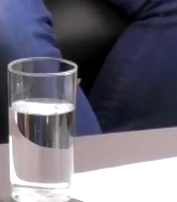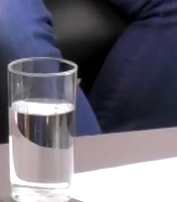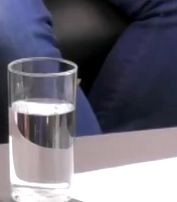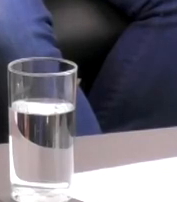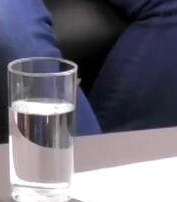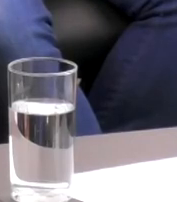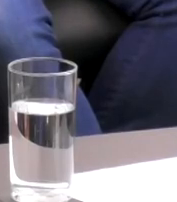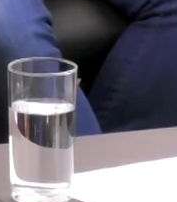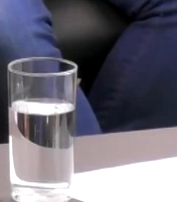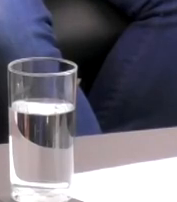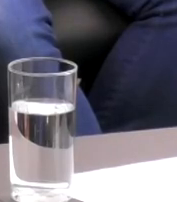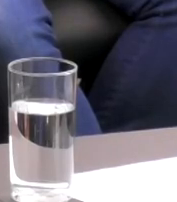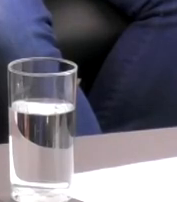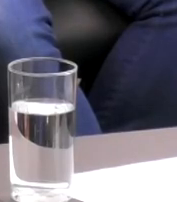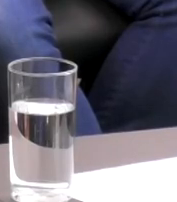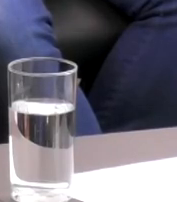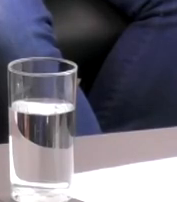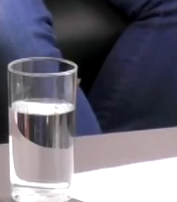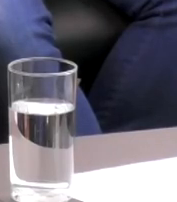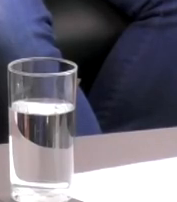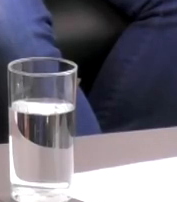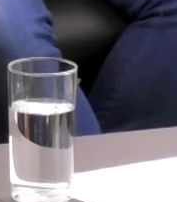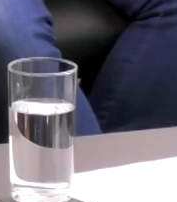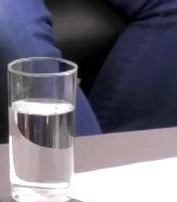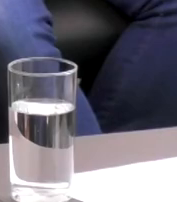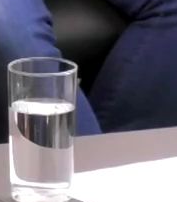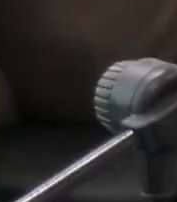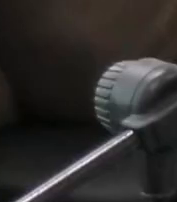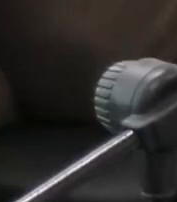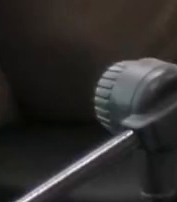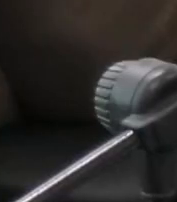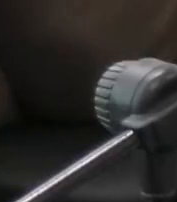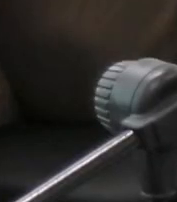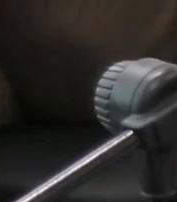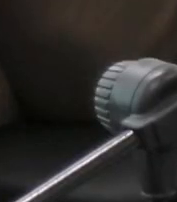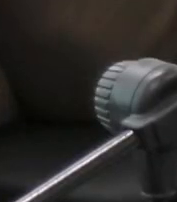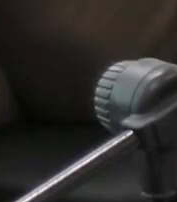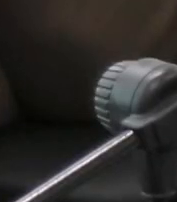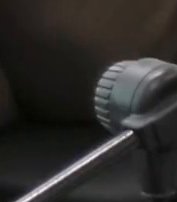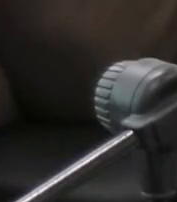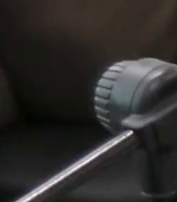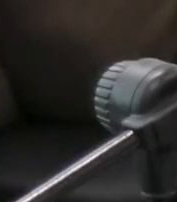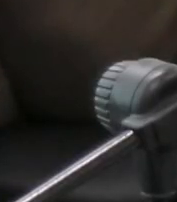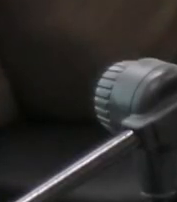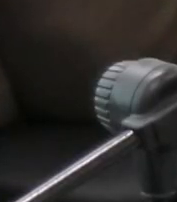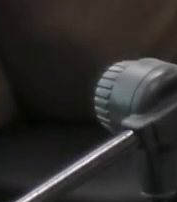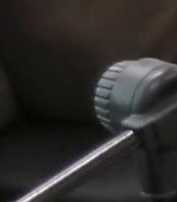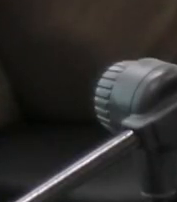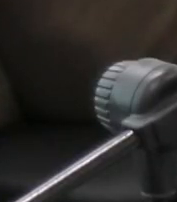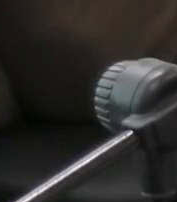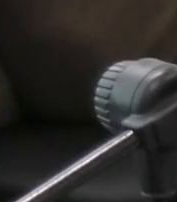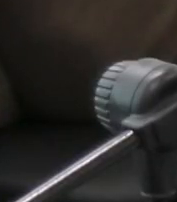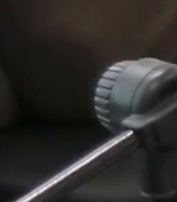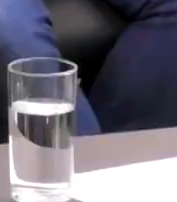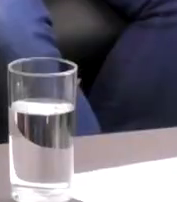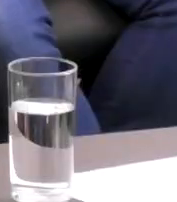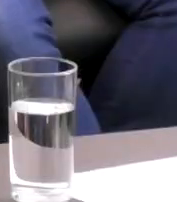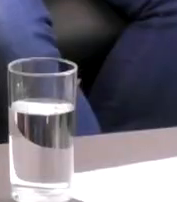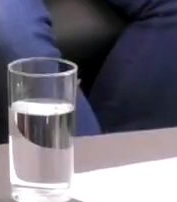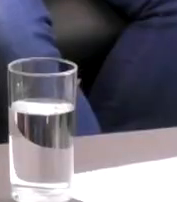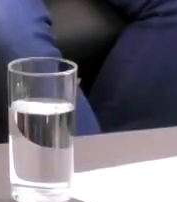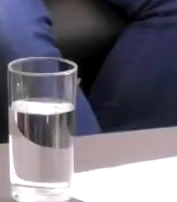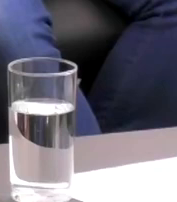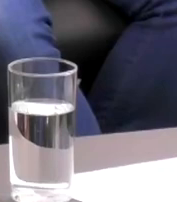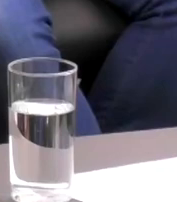fazer e falar coisas. Mecanismos de pesquisa totalmente falho, entendeu? Porque tudo isso poderia ser resolvido